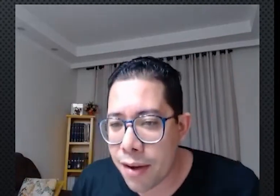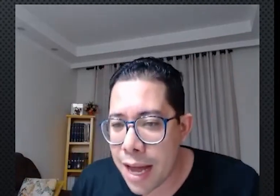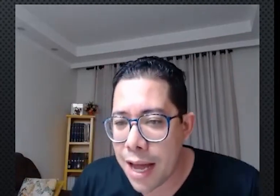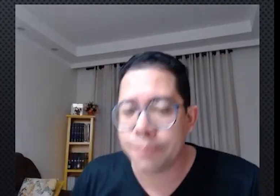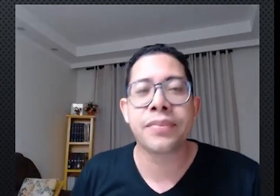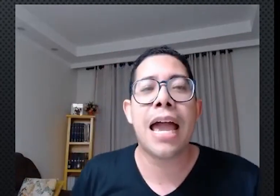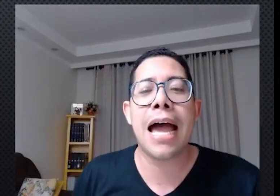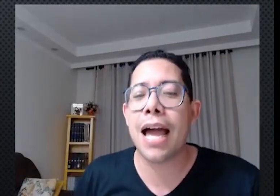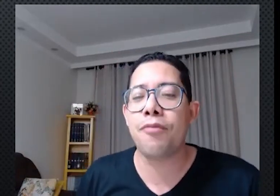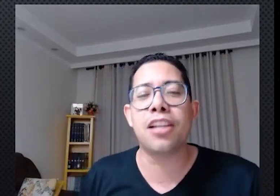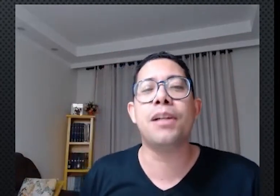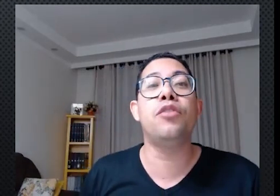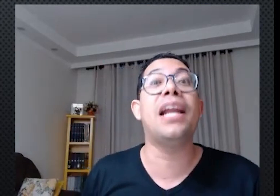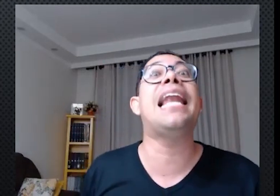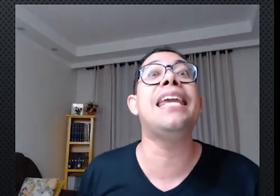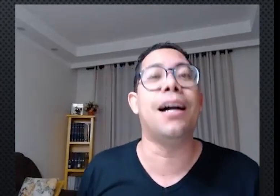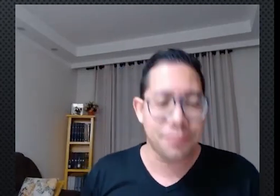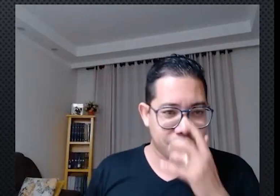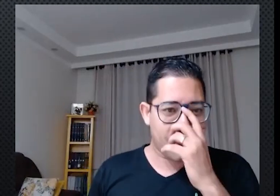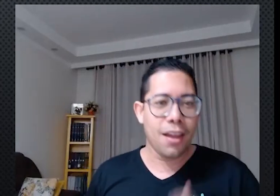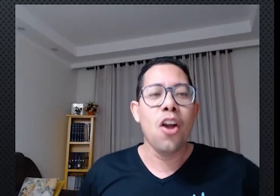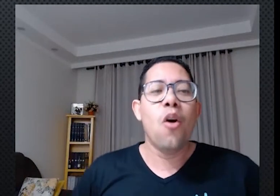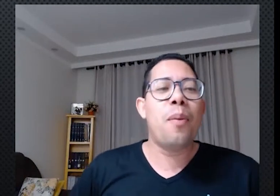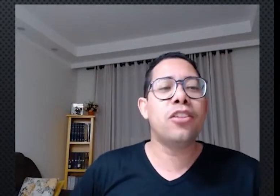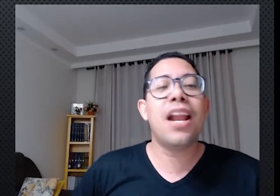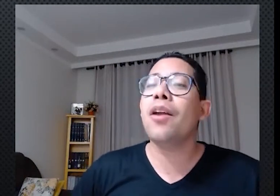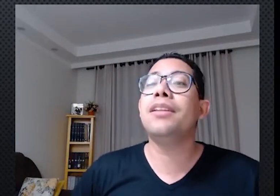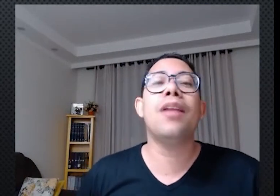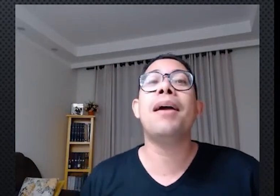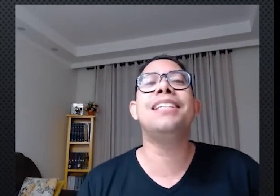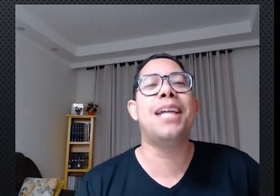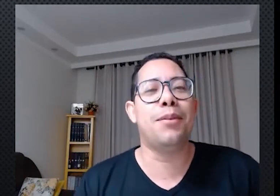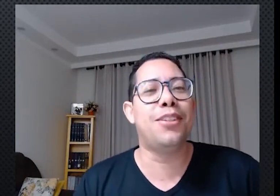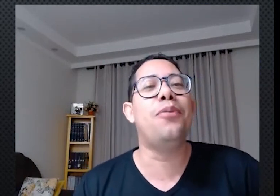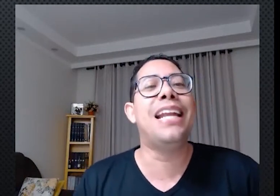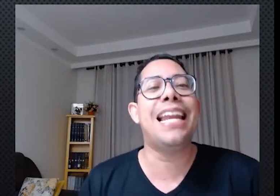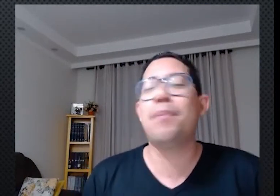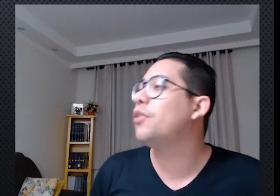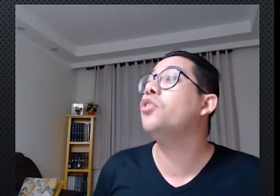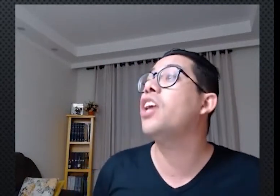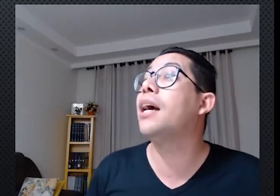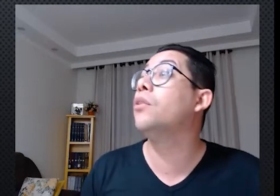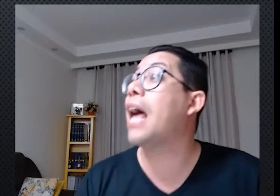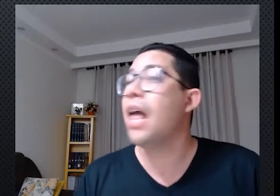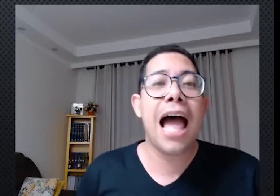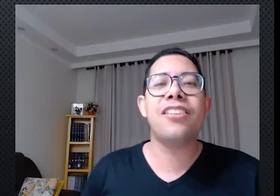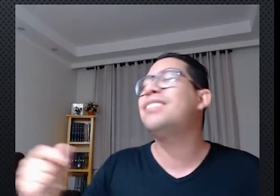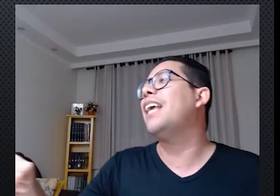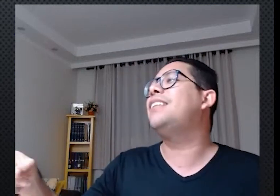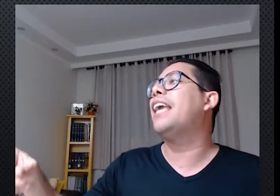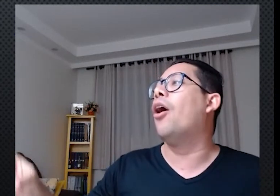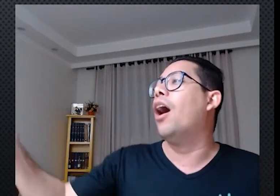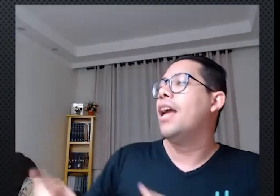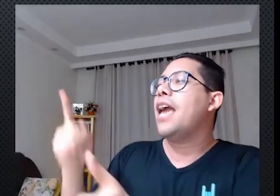igual a Fátima de flanelinha, o pastor vai lá, não é mais interno, vai ser o flanelinho. O pastor viu chegando lá, já